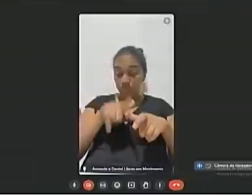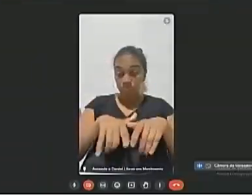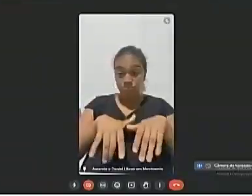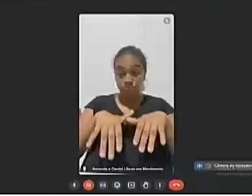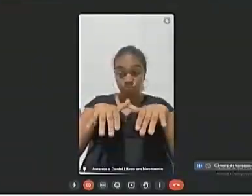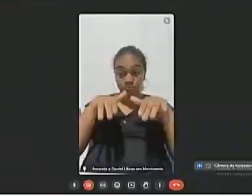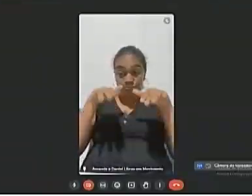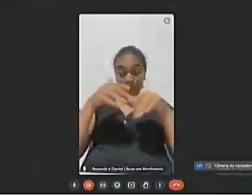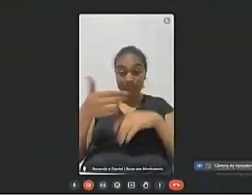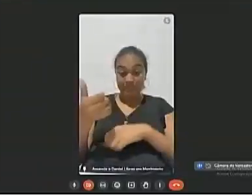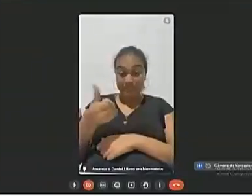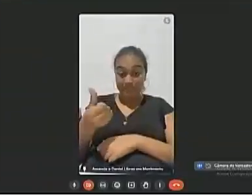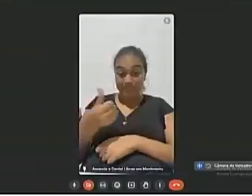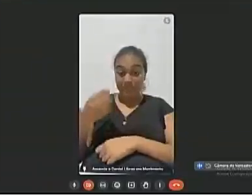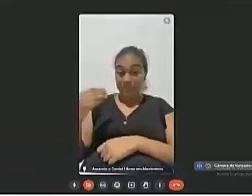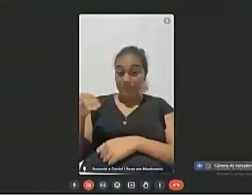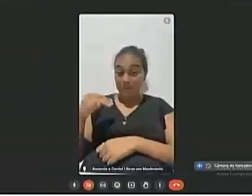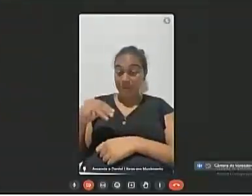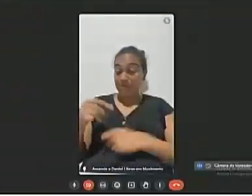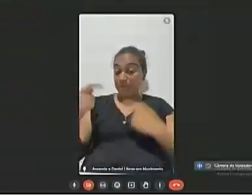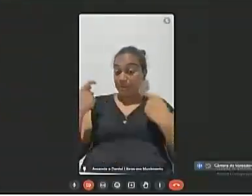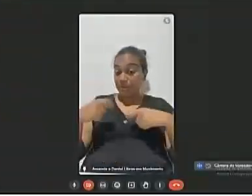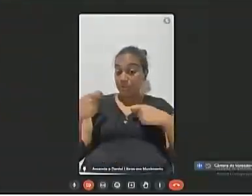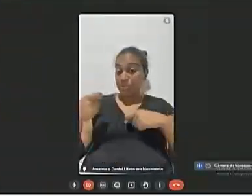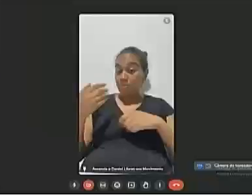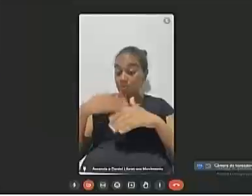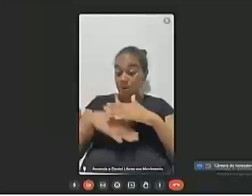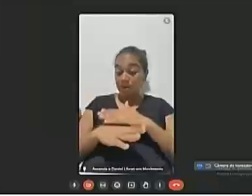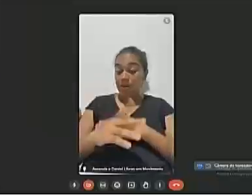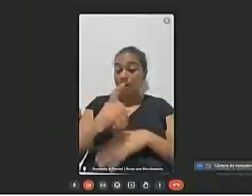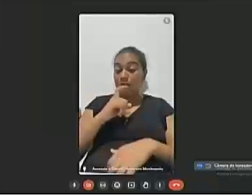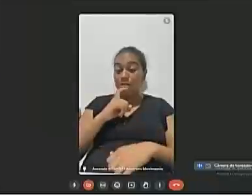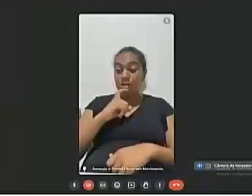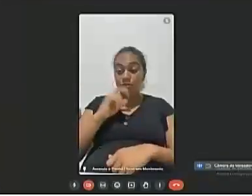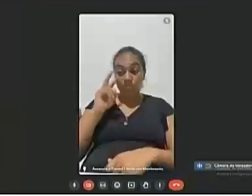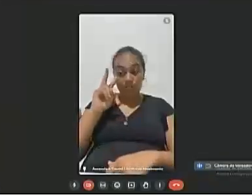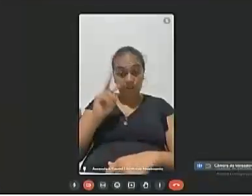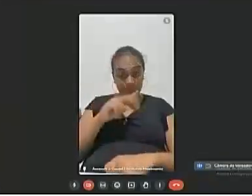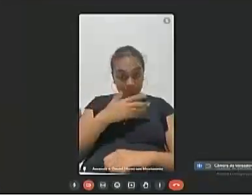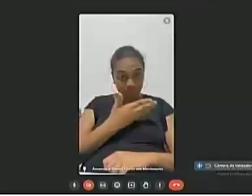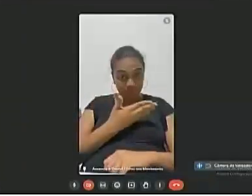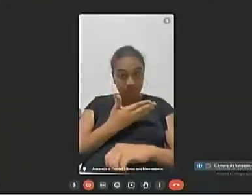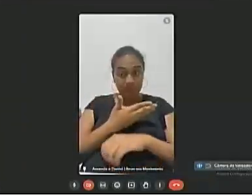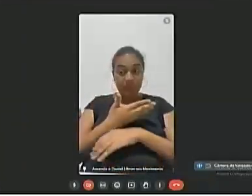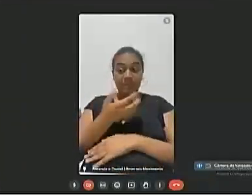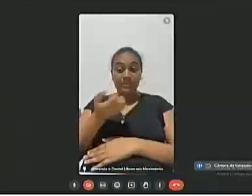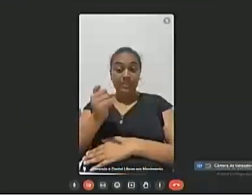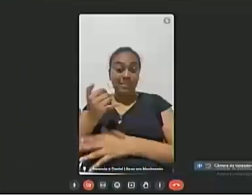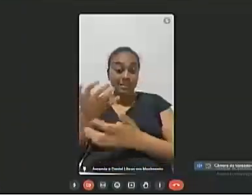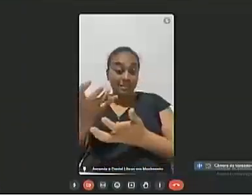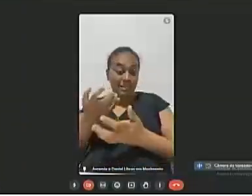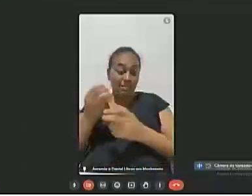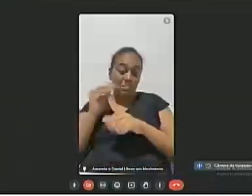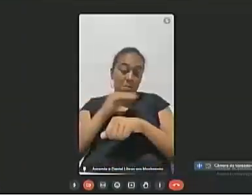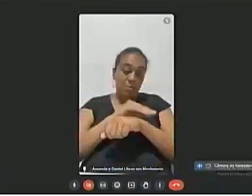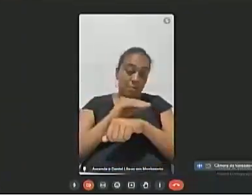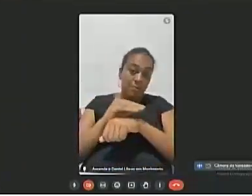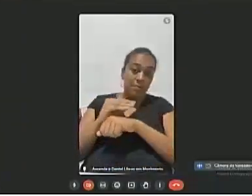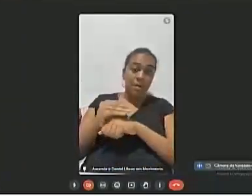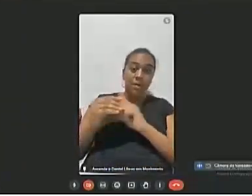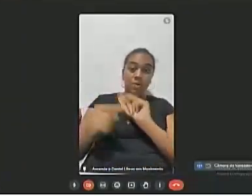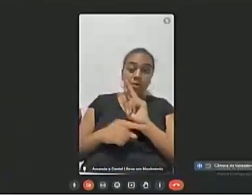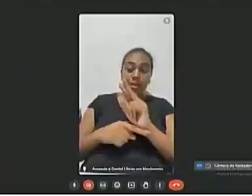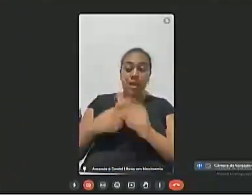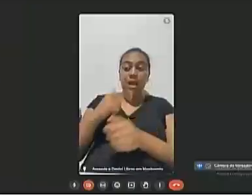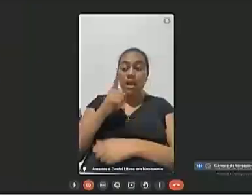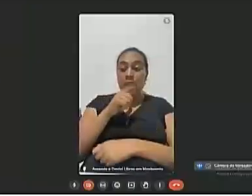em União da Vitória, nós teríamos que guardar aquele volume verde ali na figura. E se quiséssemos um reservatório mais conservador para guardar água